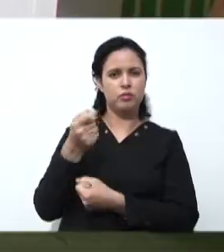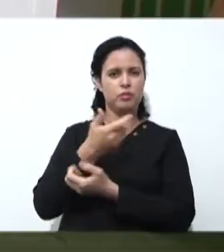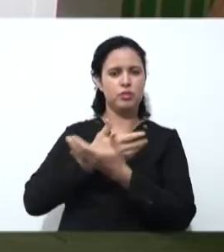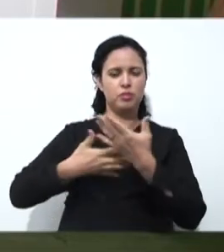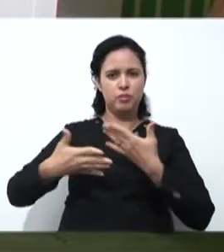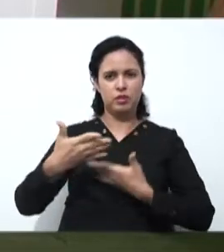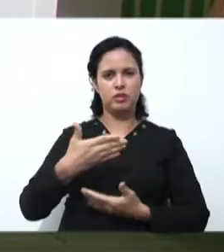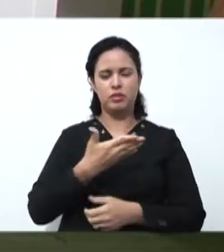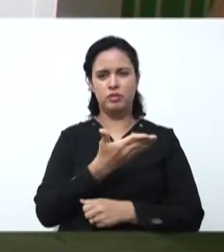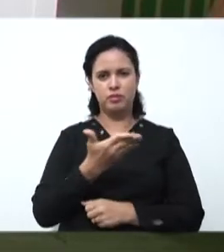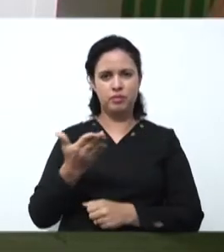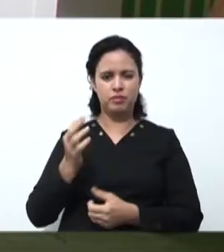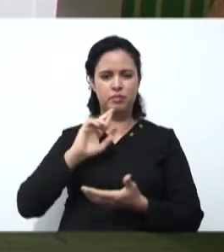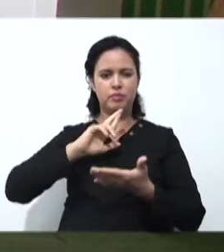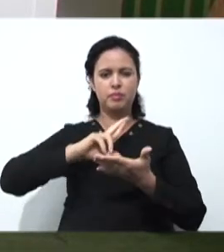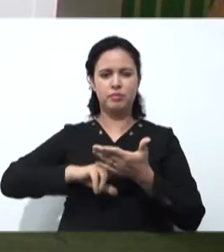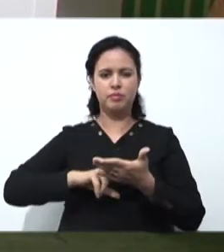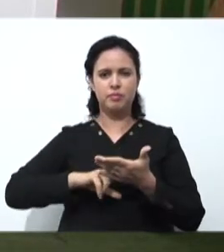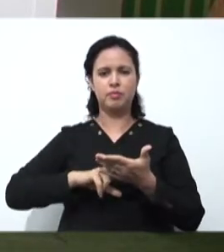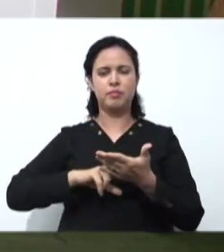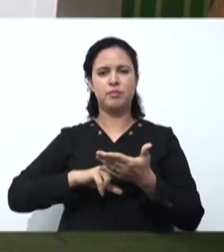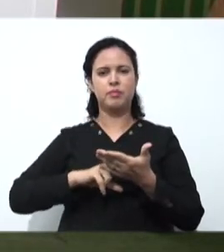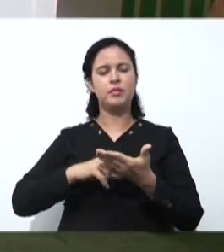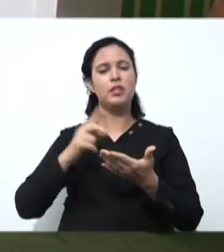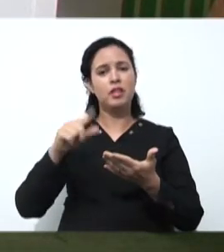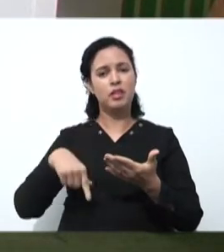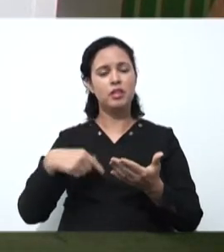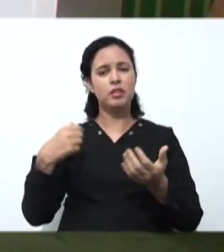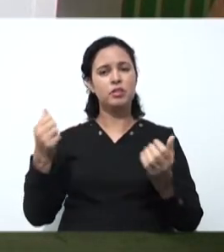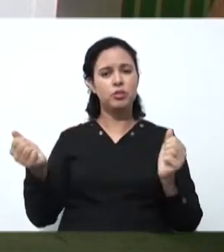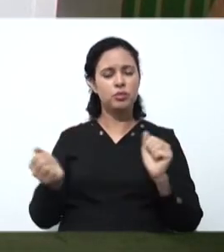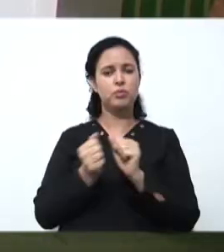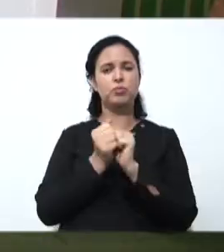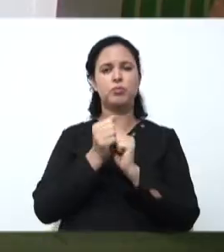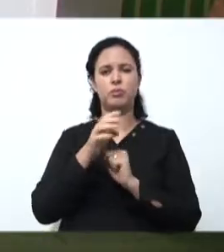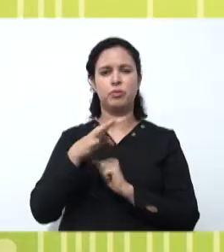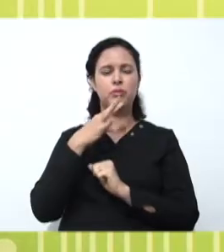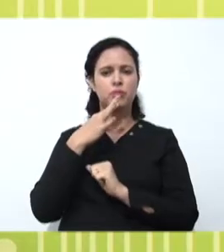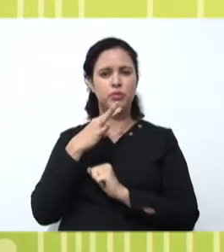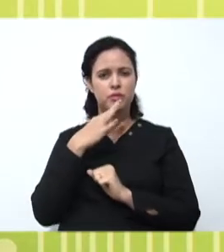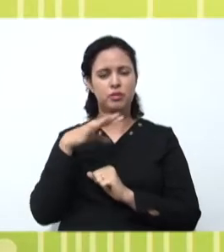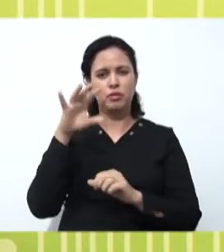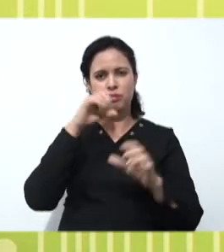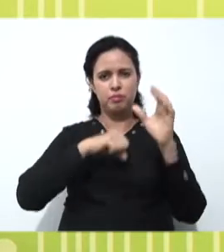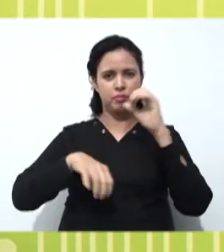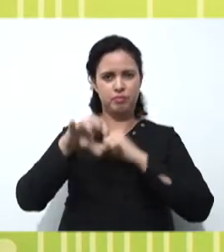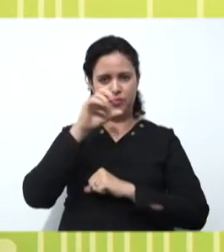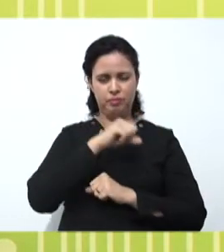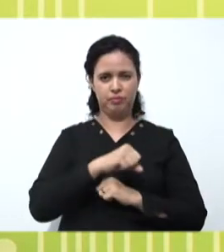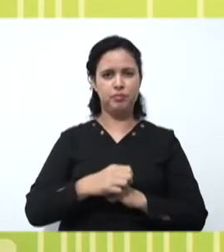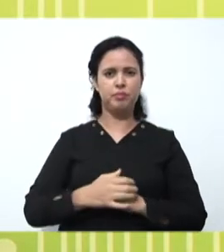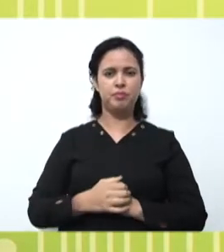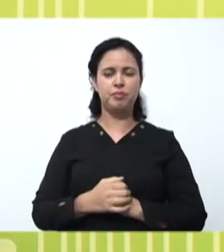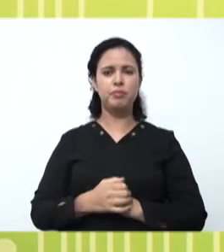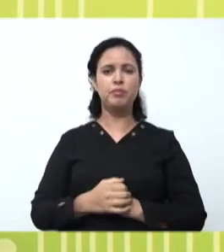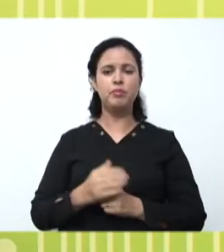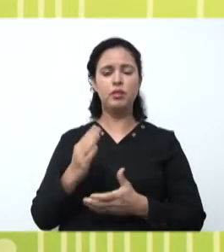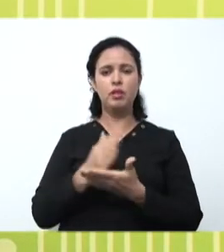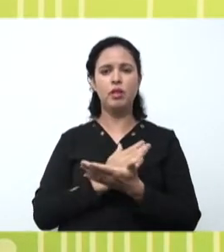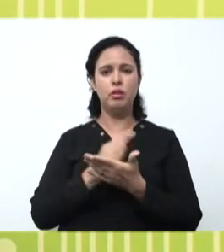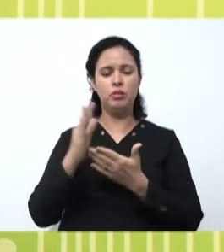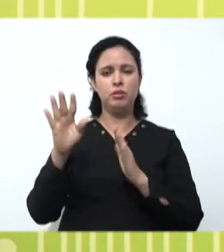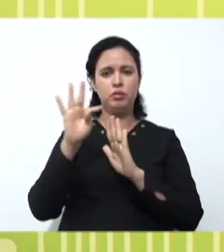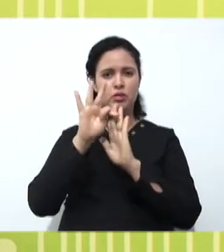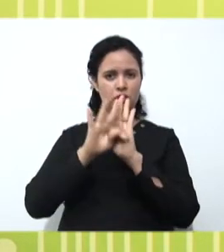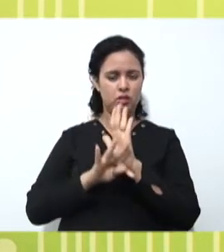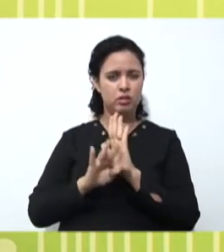compartilhar as respostas, essa produção de conhecimento, né, de tudo que a gente falou até agora. Então são alguns textos que a